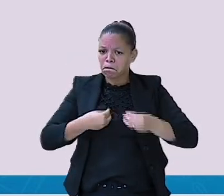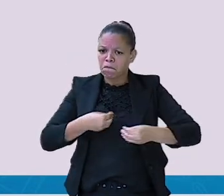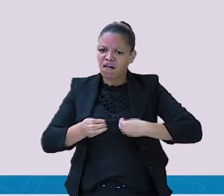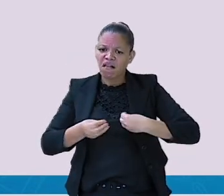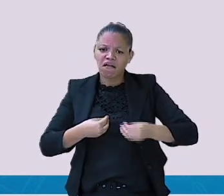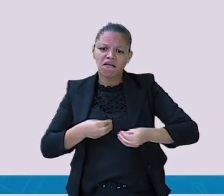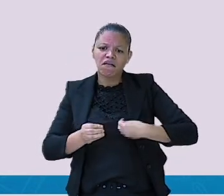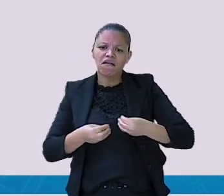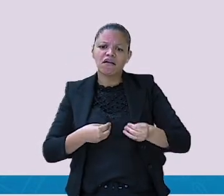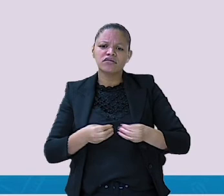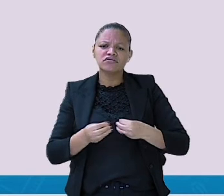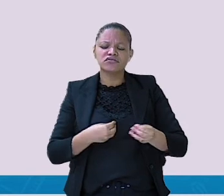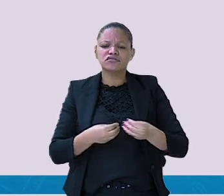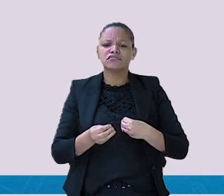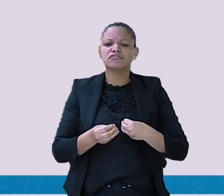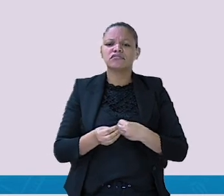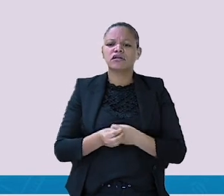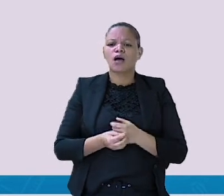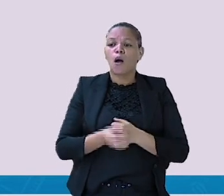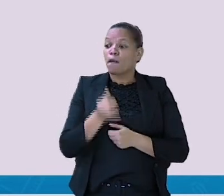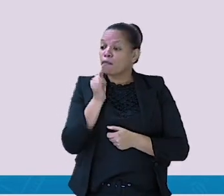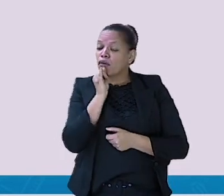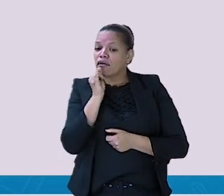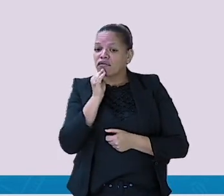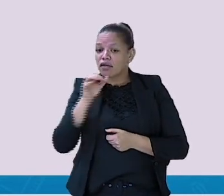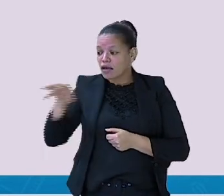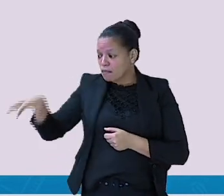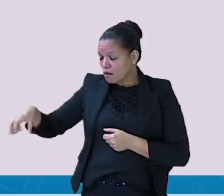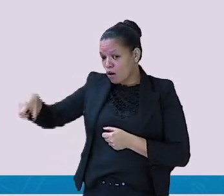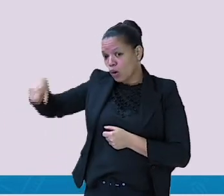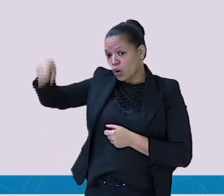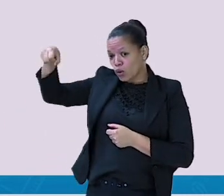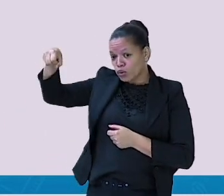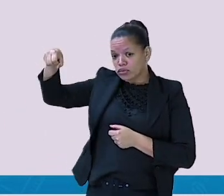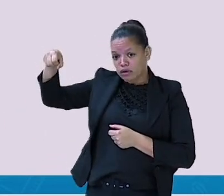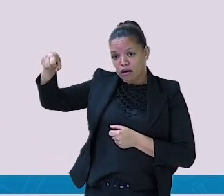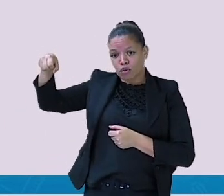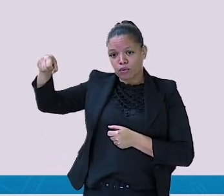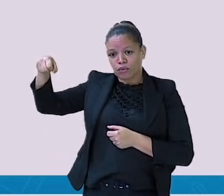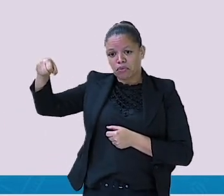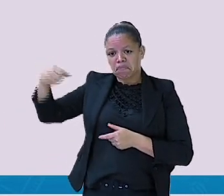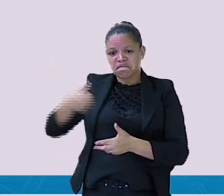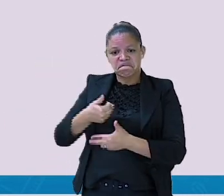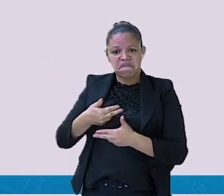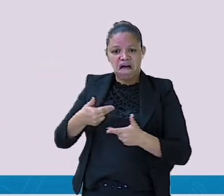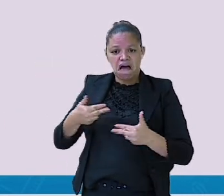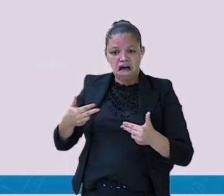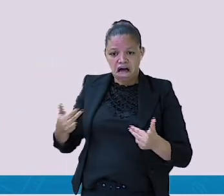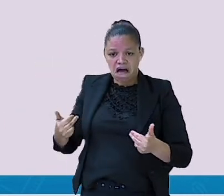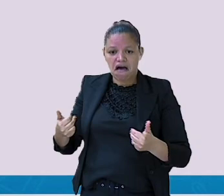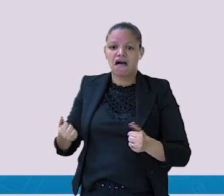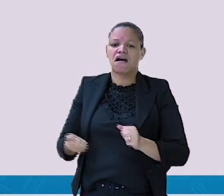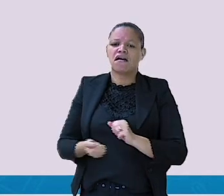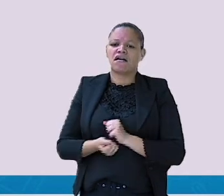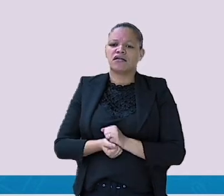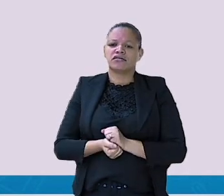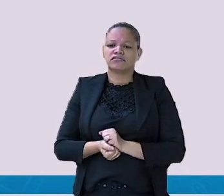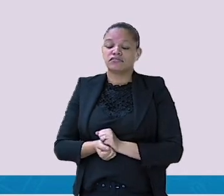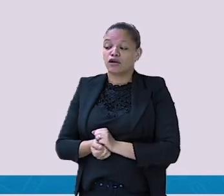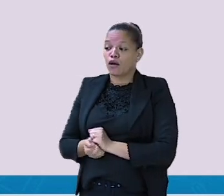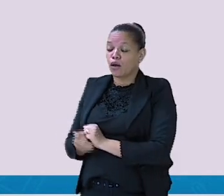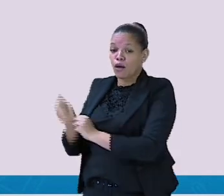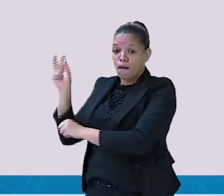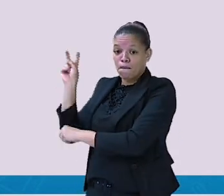assim, hoje são feitas sacolas com bioplástico, que aí ao degradar a natureza teria uma facilidade maior. Então aqui é um produto